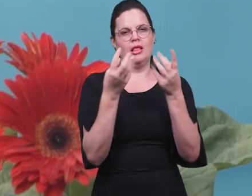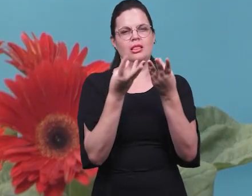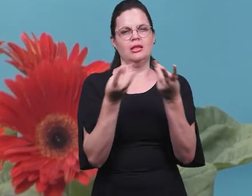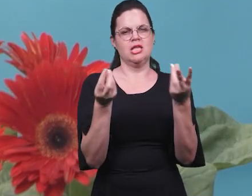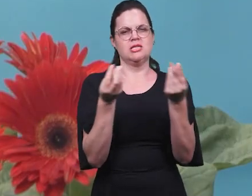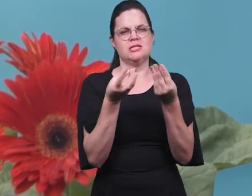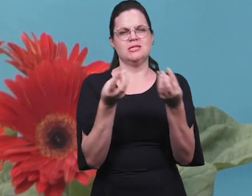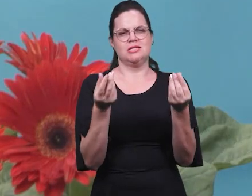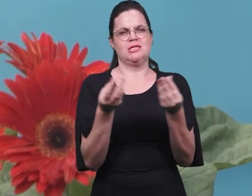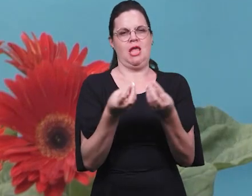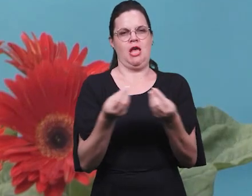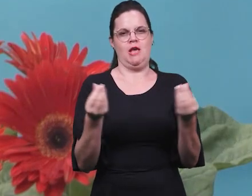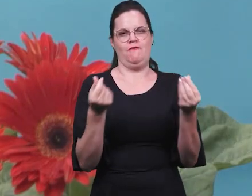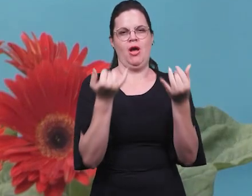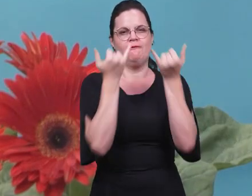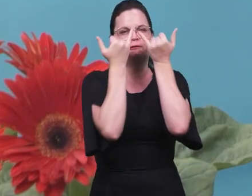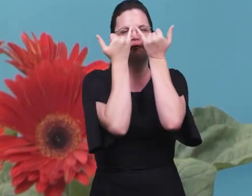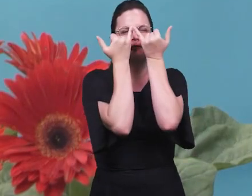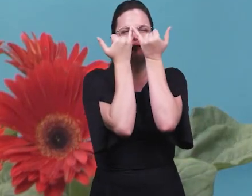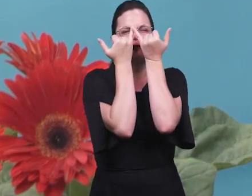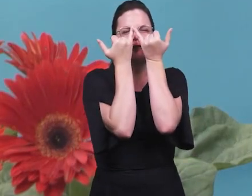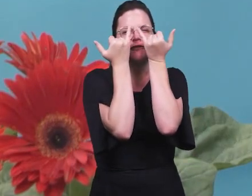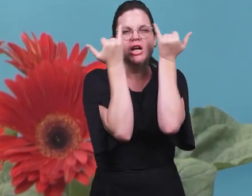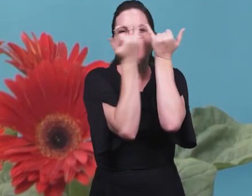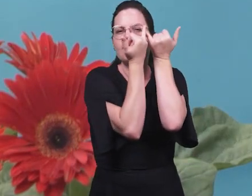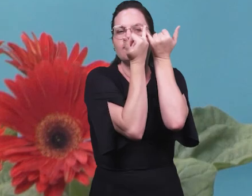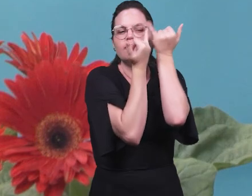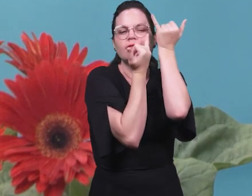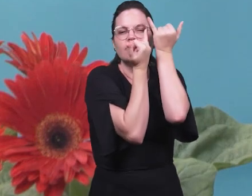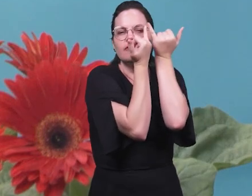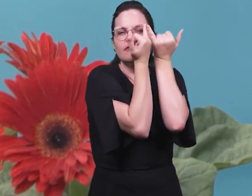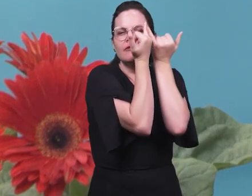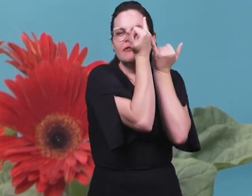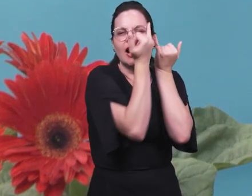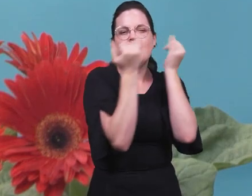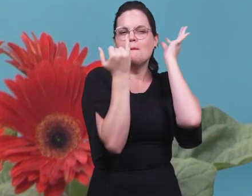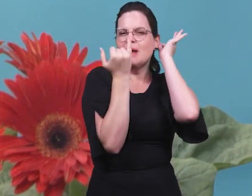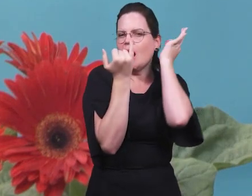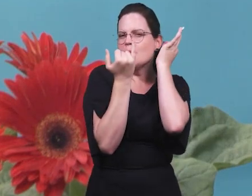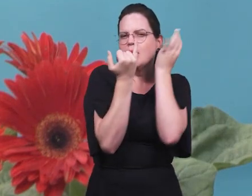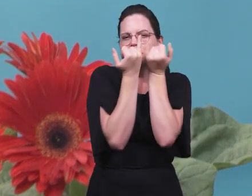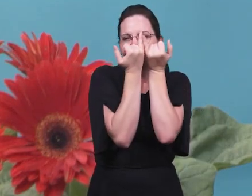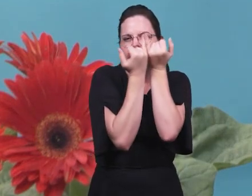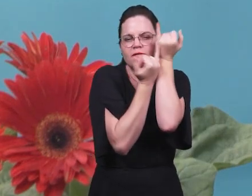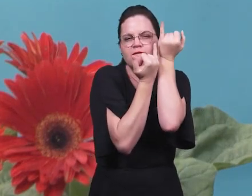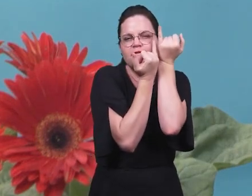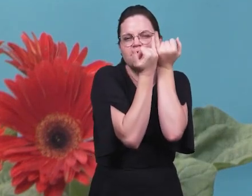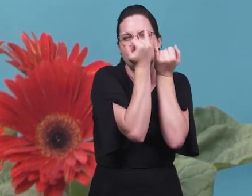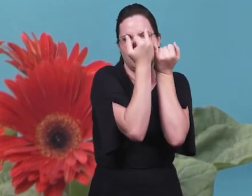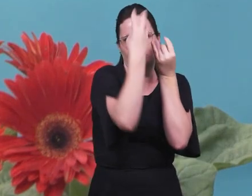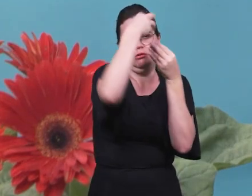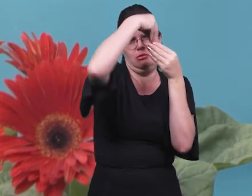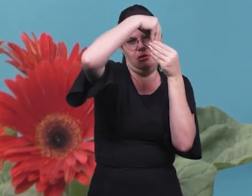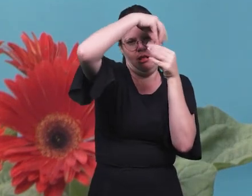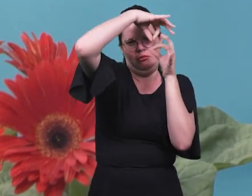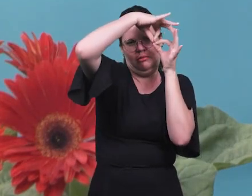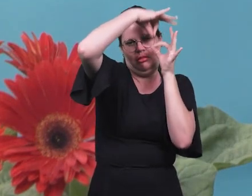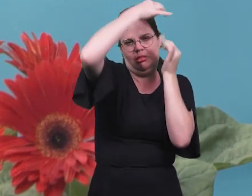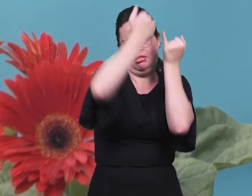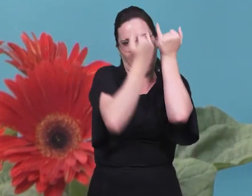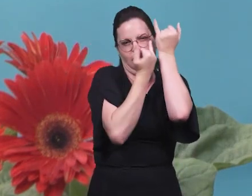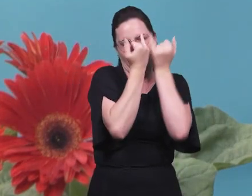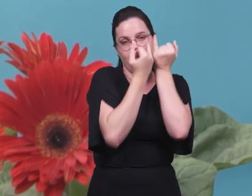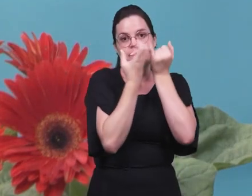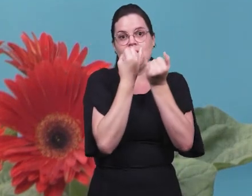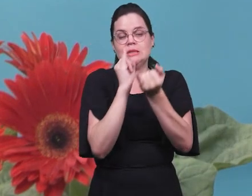delicados, muitas vezes mais finos do que um fiozinho de cabelo, e a glicemia, se ela estiver elevada, ela